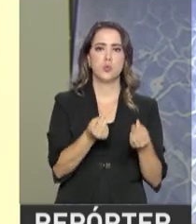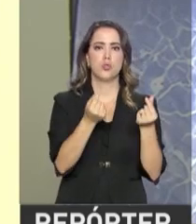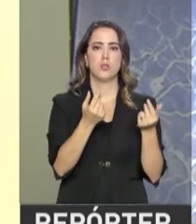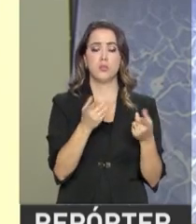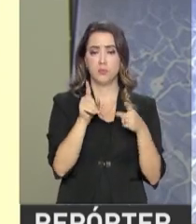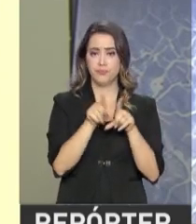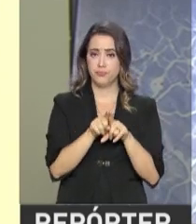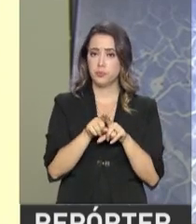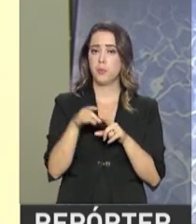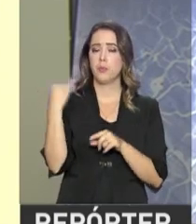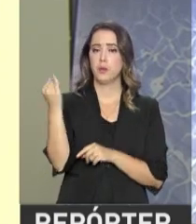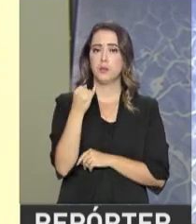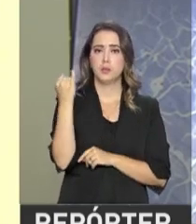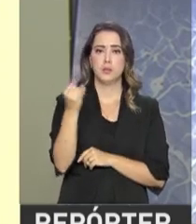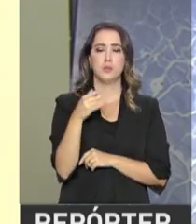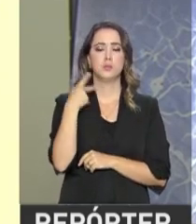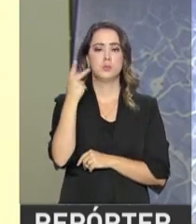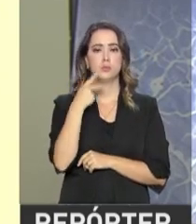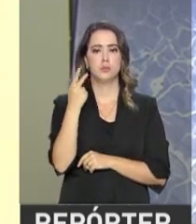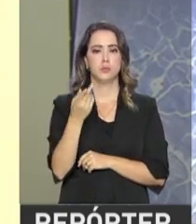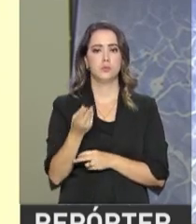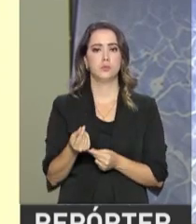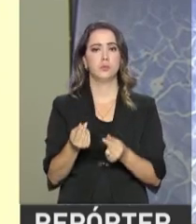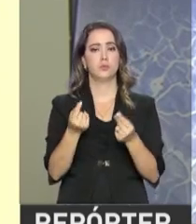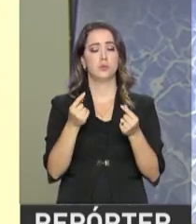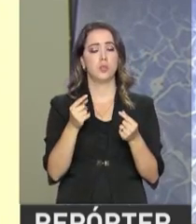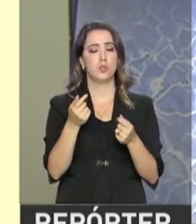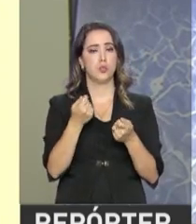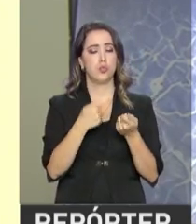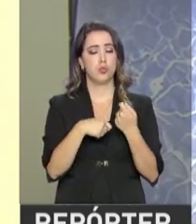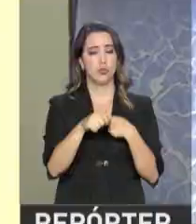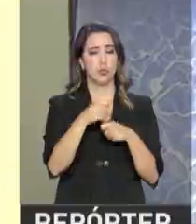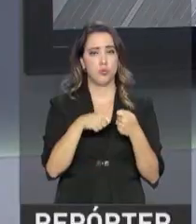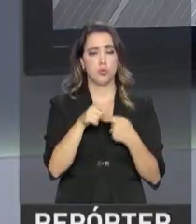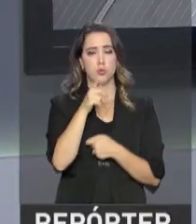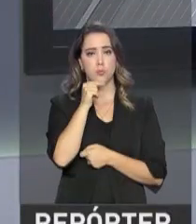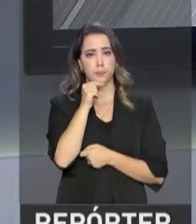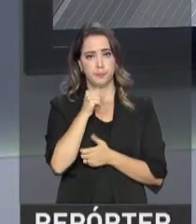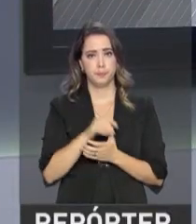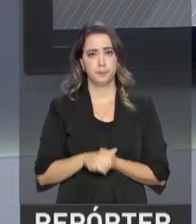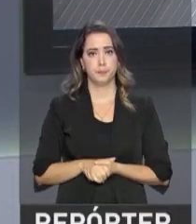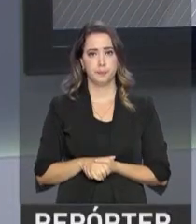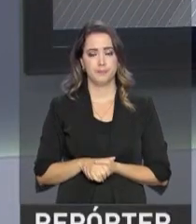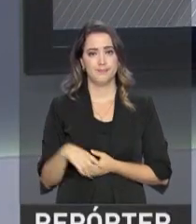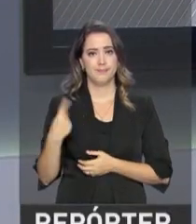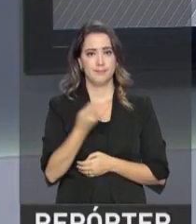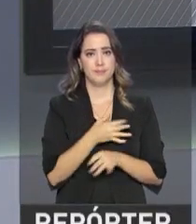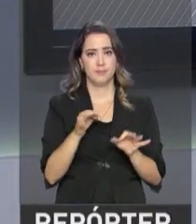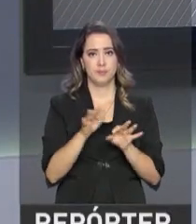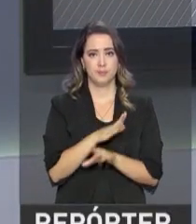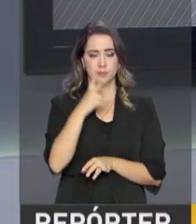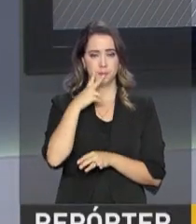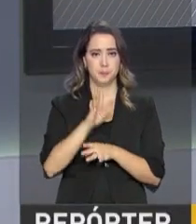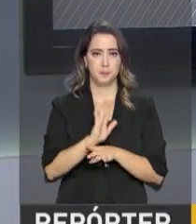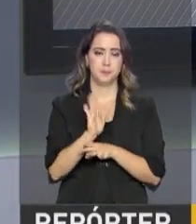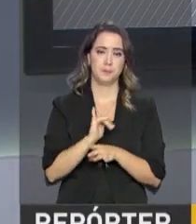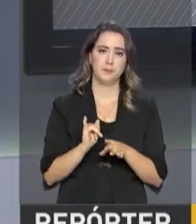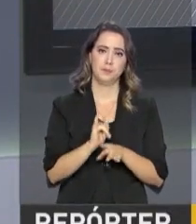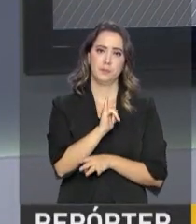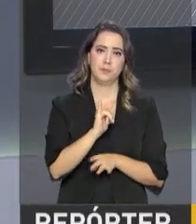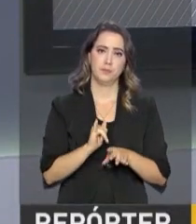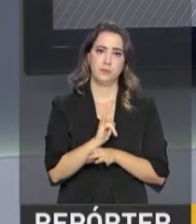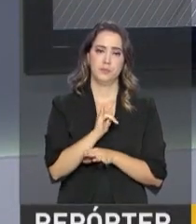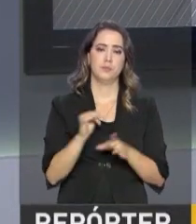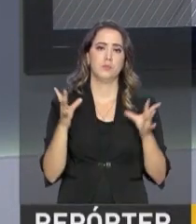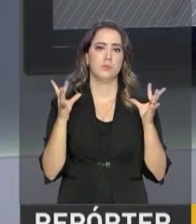fundamental pra ter uma política de recursos hídricos mais eficiente e eficaz nós ficamos por aqui você pode rever as reportagens